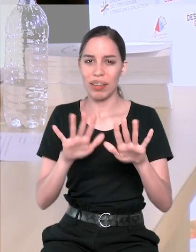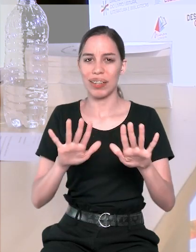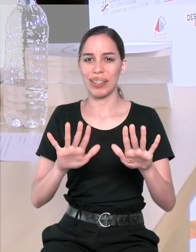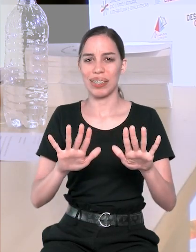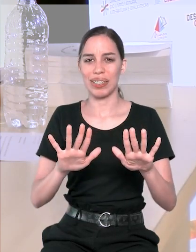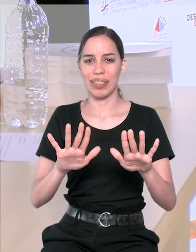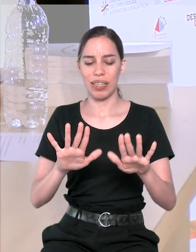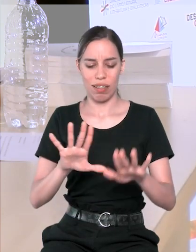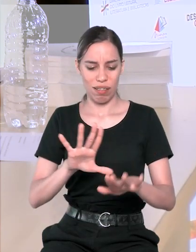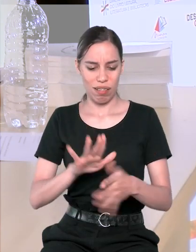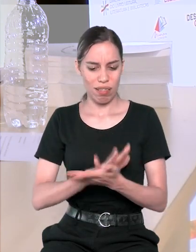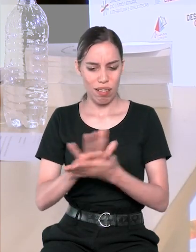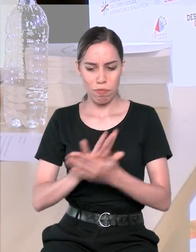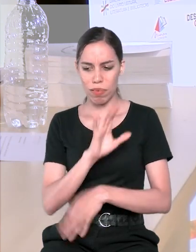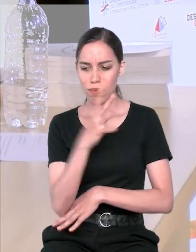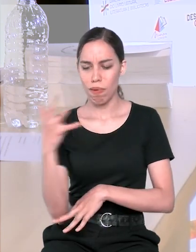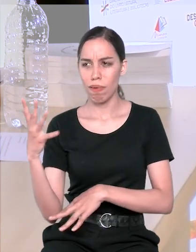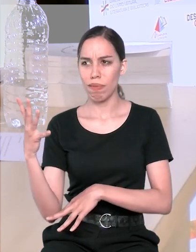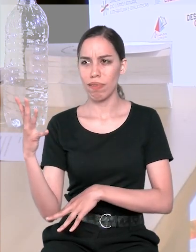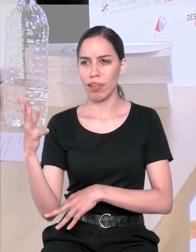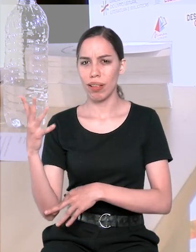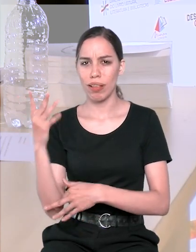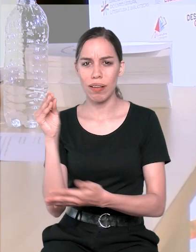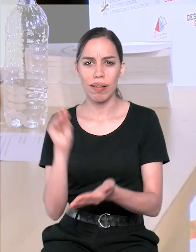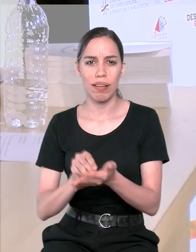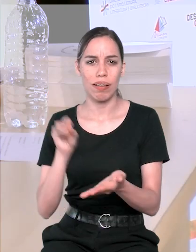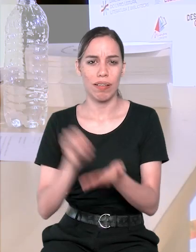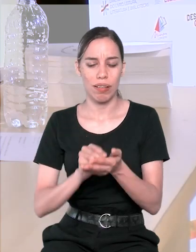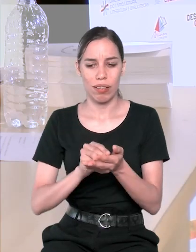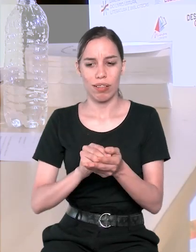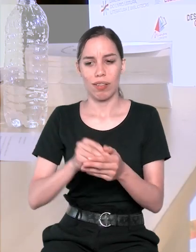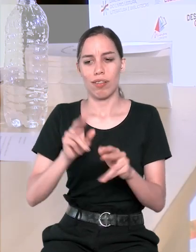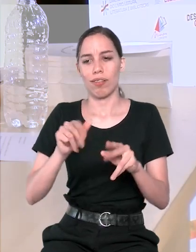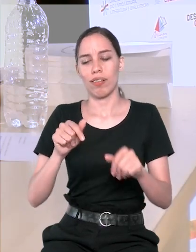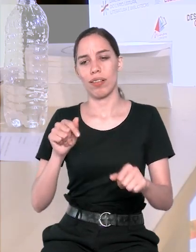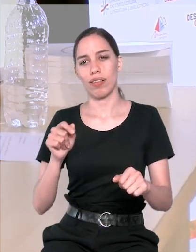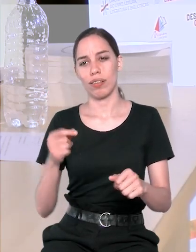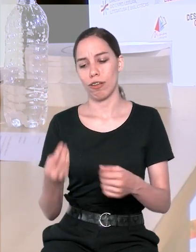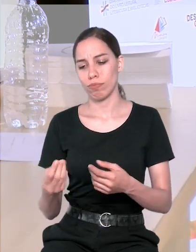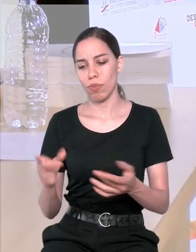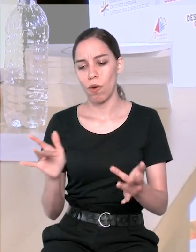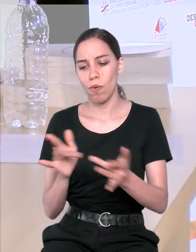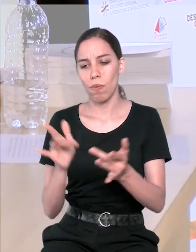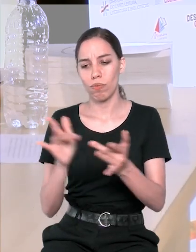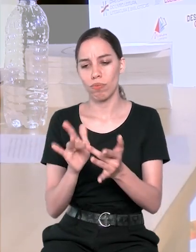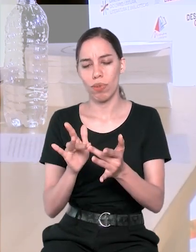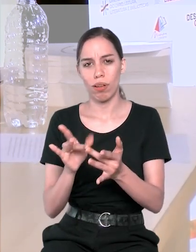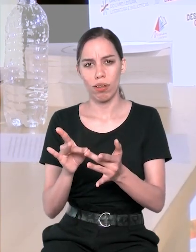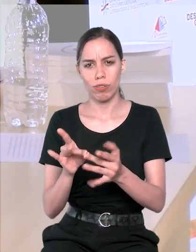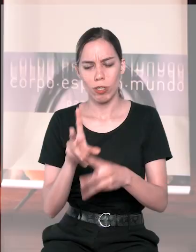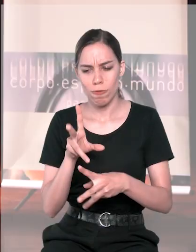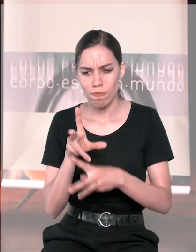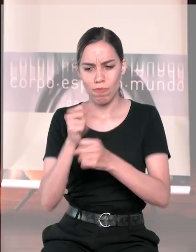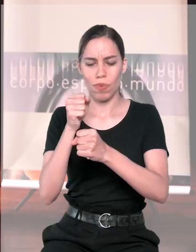de natureza assim tão casta, que não macule ou perca sua essência no contato furioso da